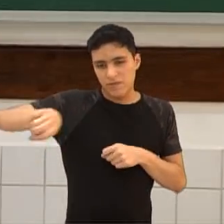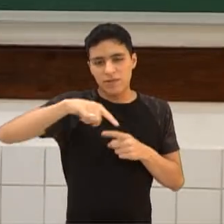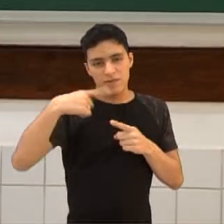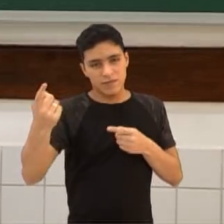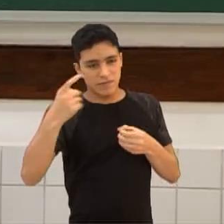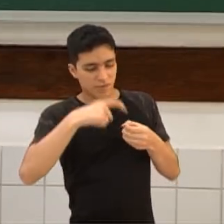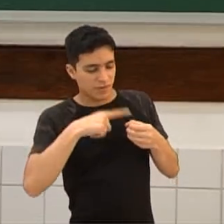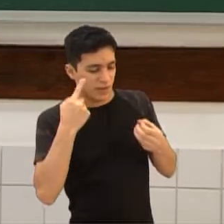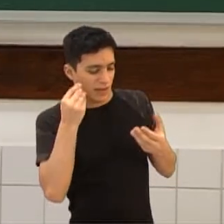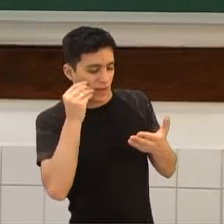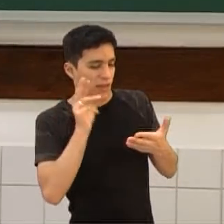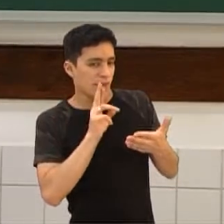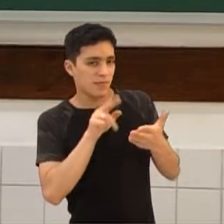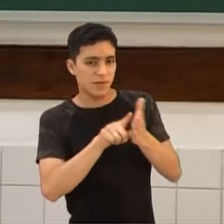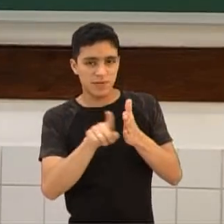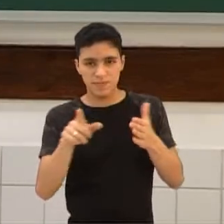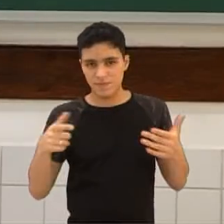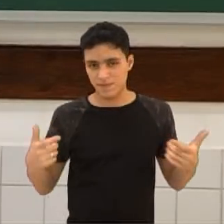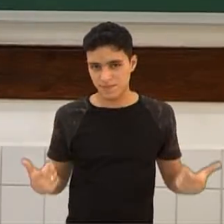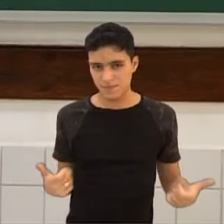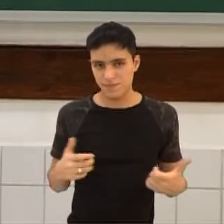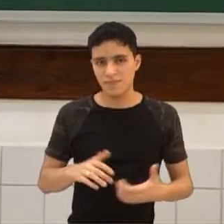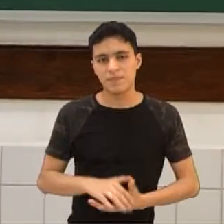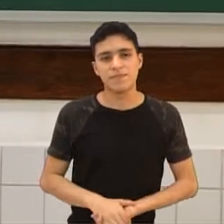gente volta para responder essa questão.